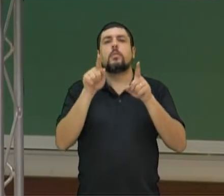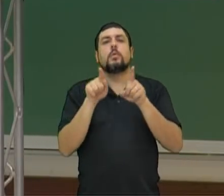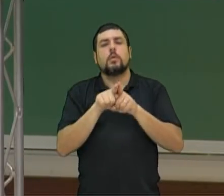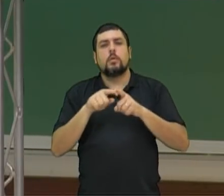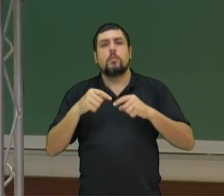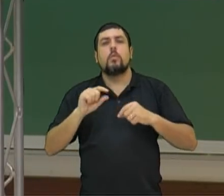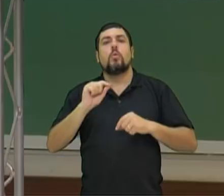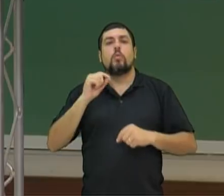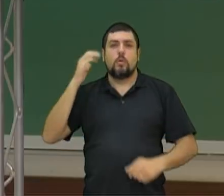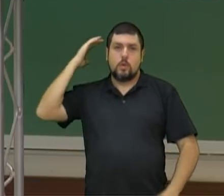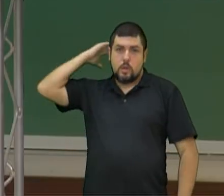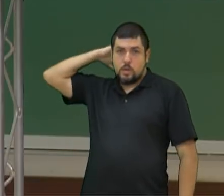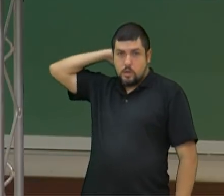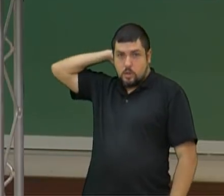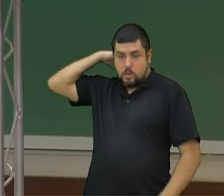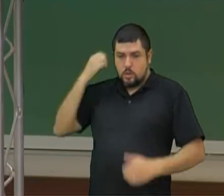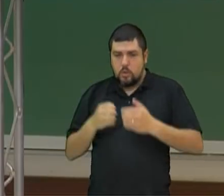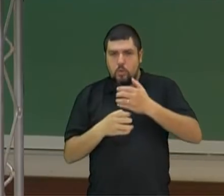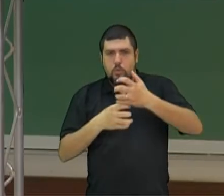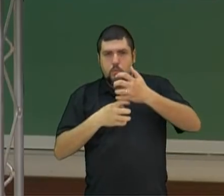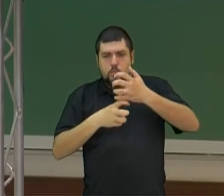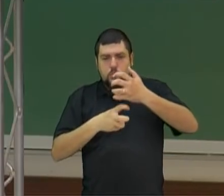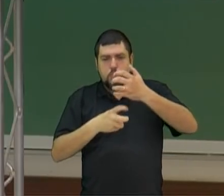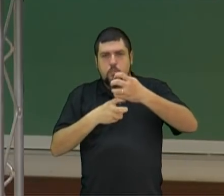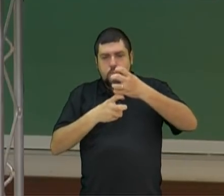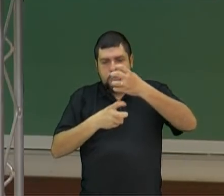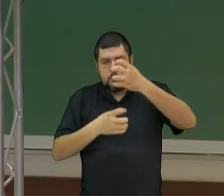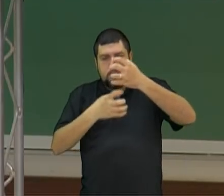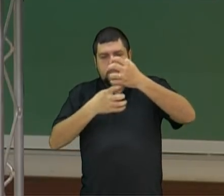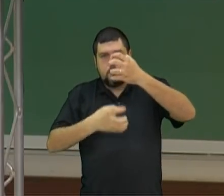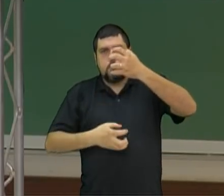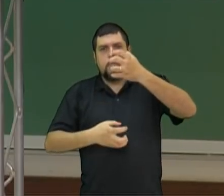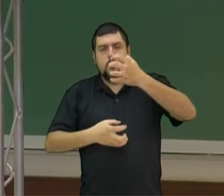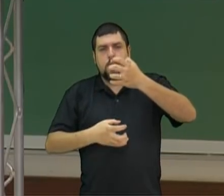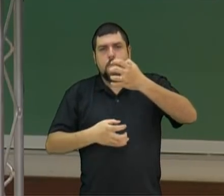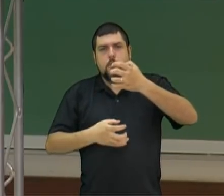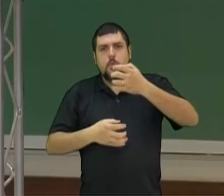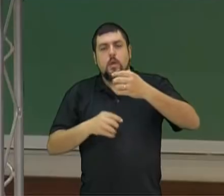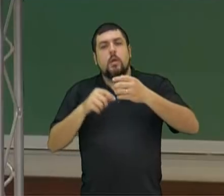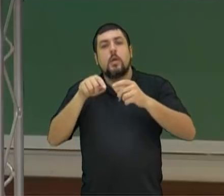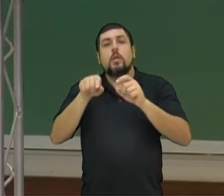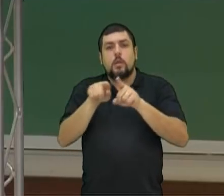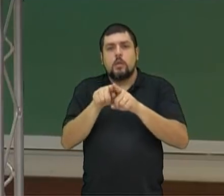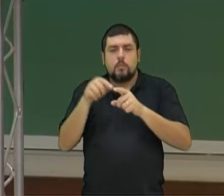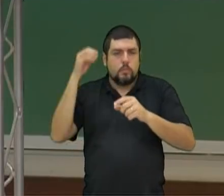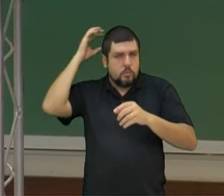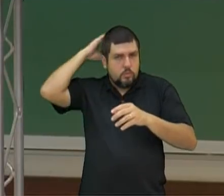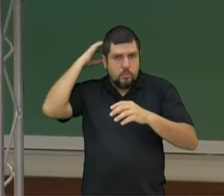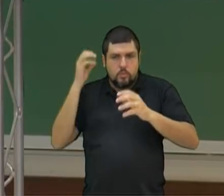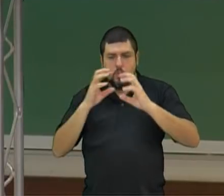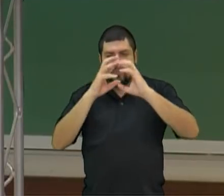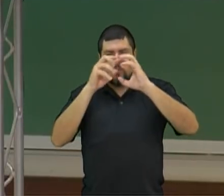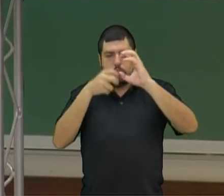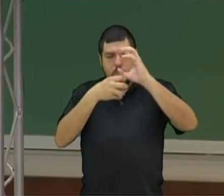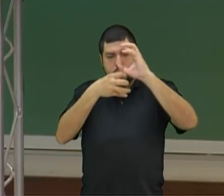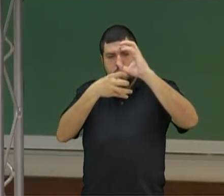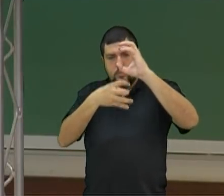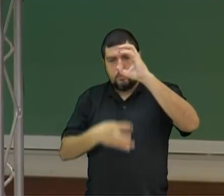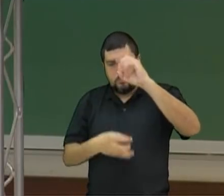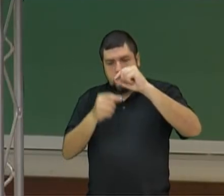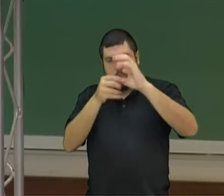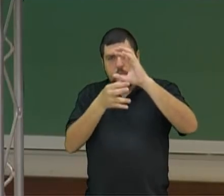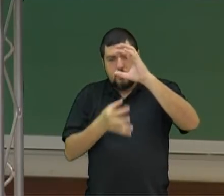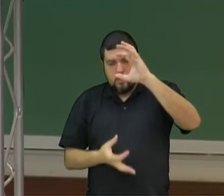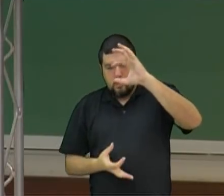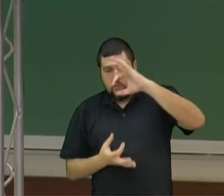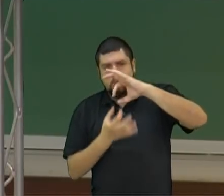minha coluna, aonde passa a medula espinal, que também é do sistema nervoso central. Então, não é